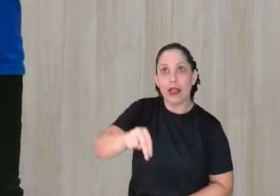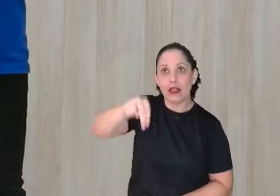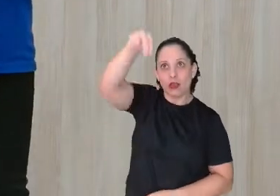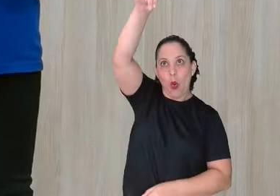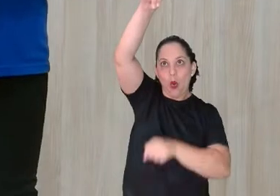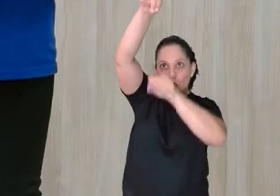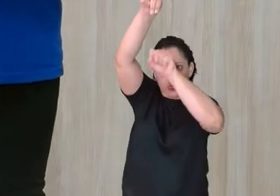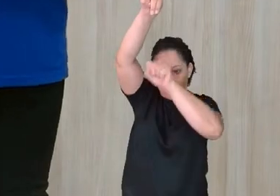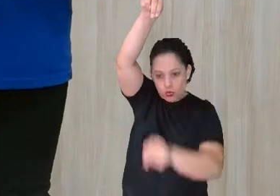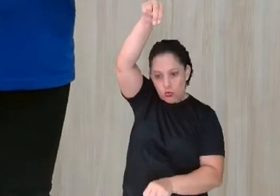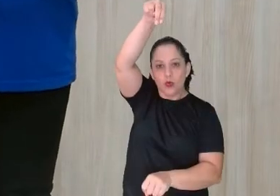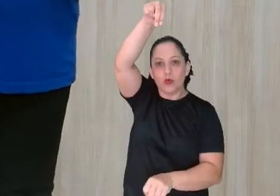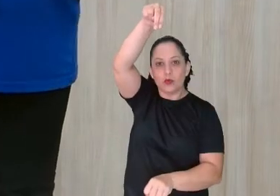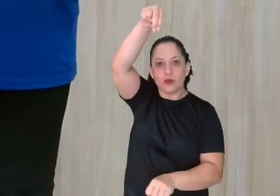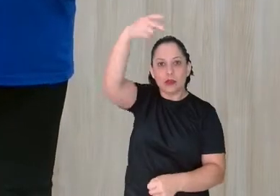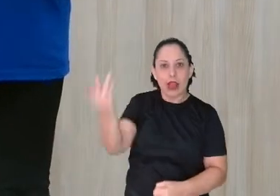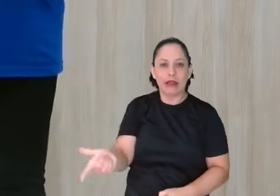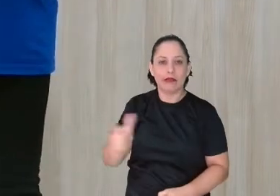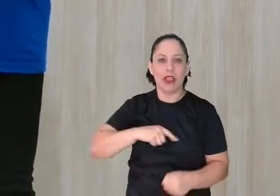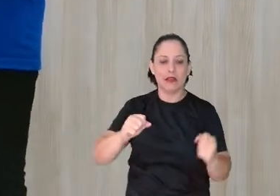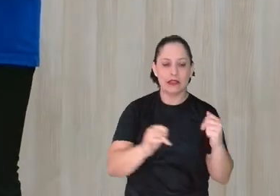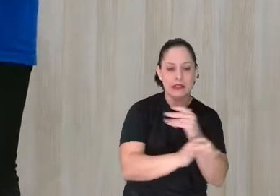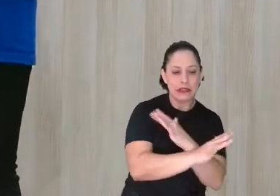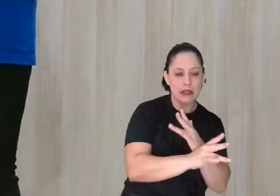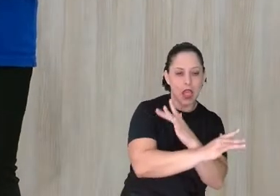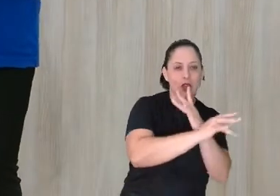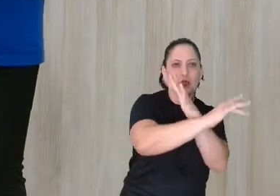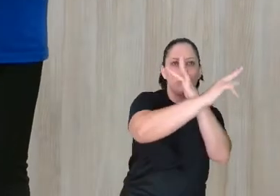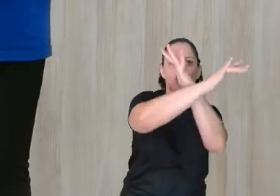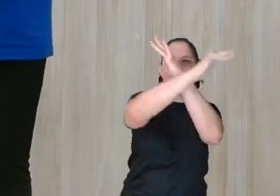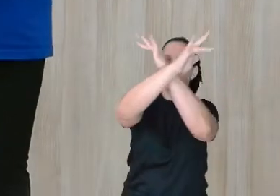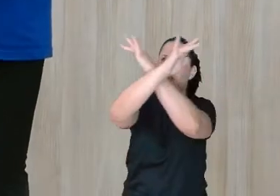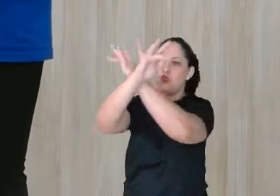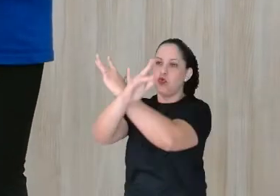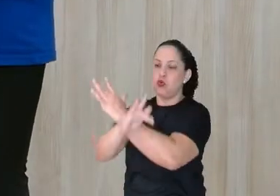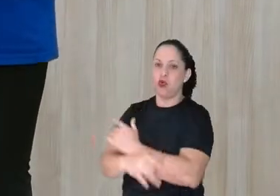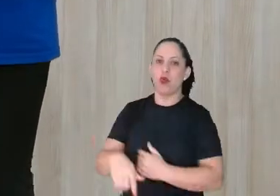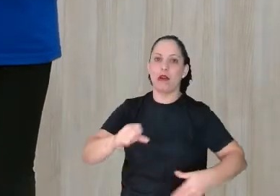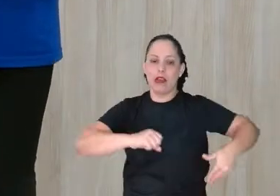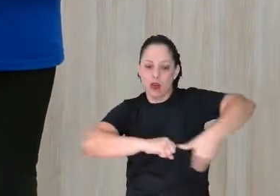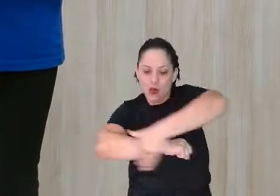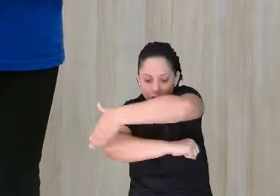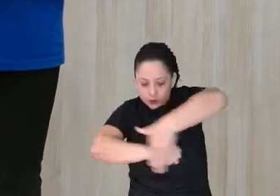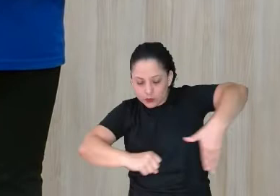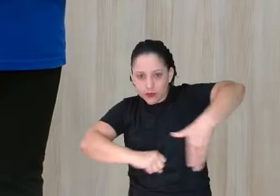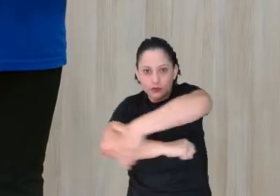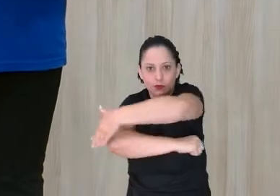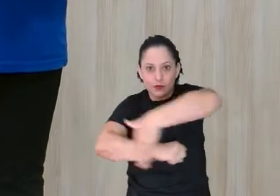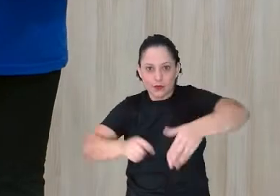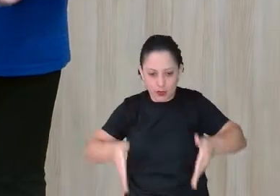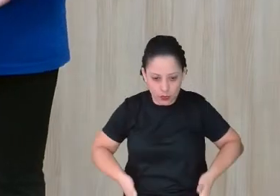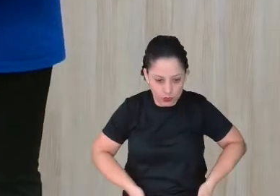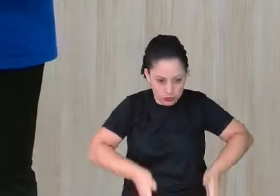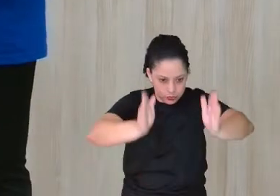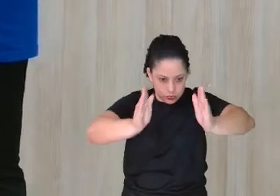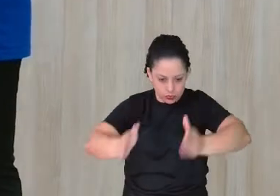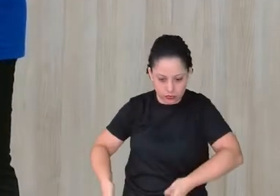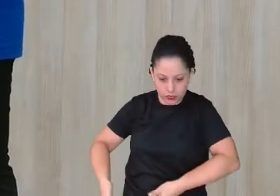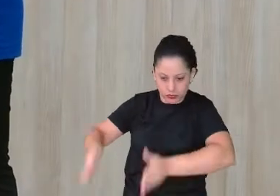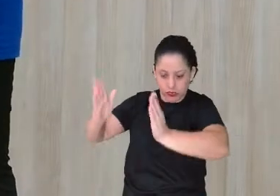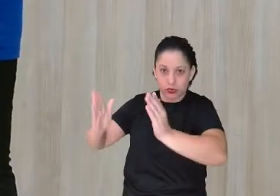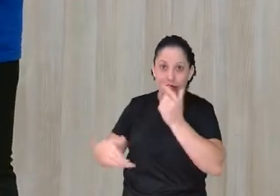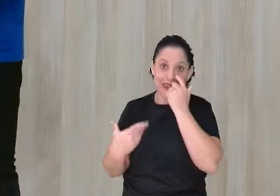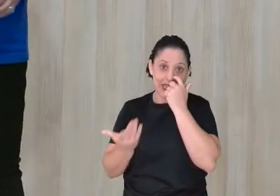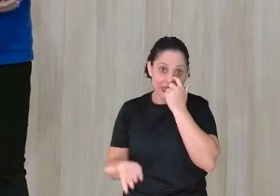assim, as cidades vão se formando, as estradas, né, as BRs, as PEs vão sendo construídas, está